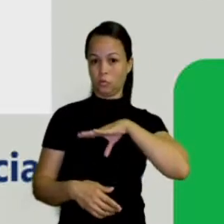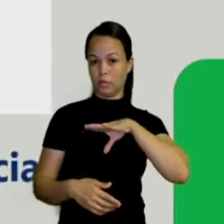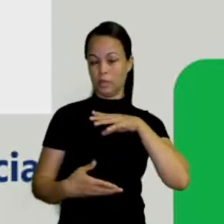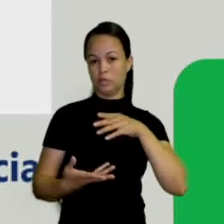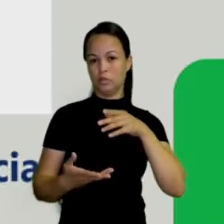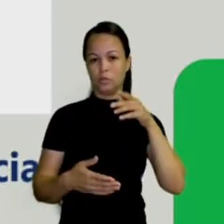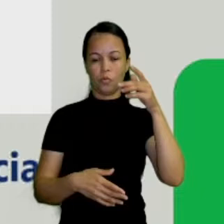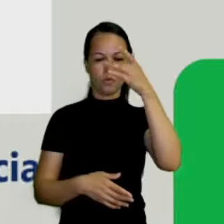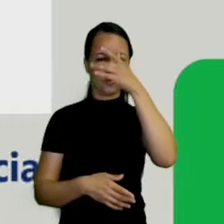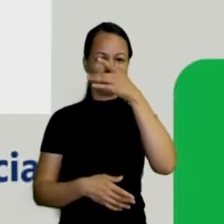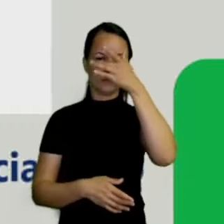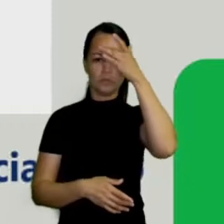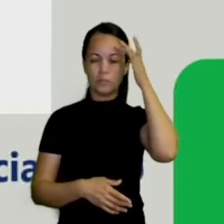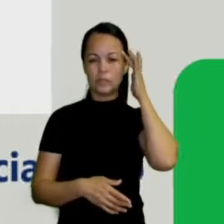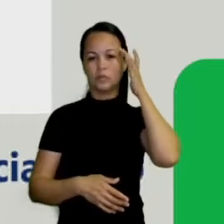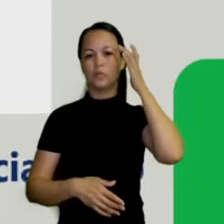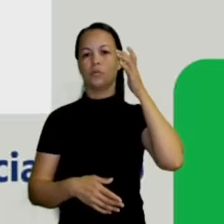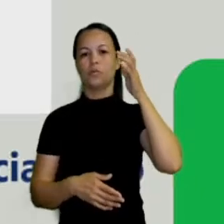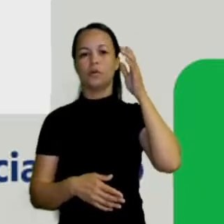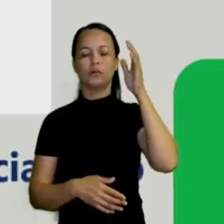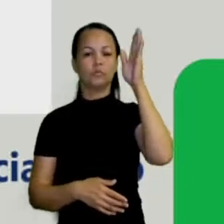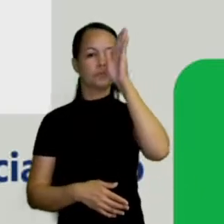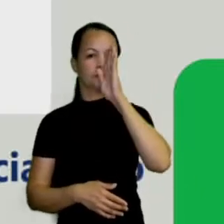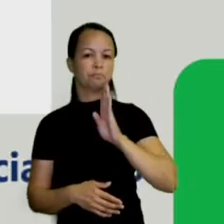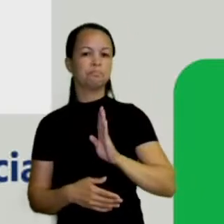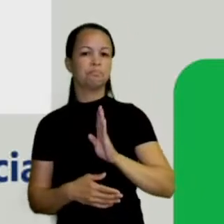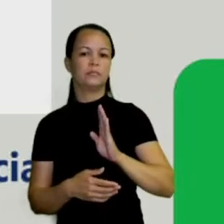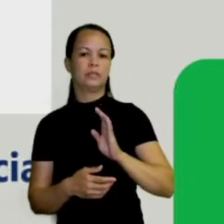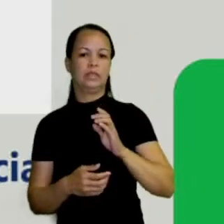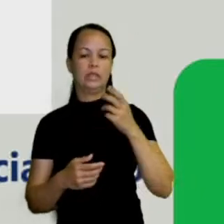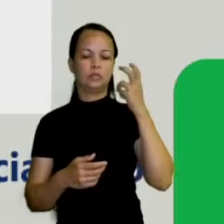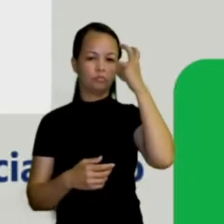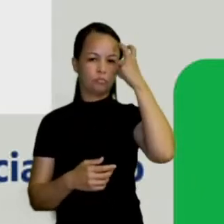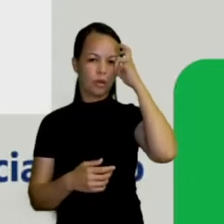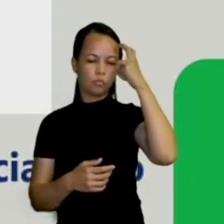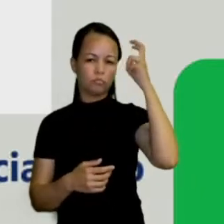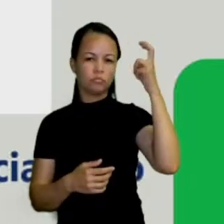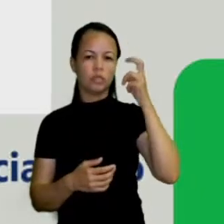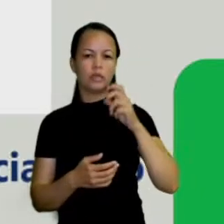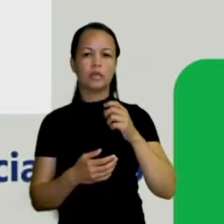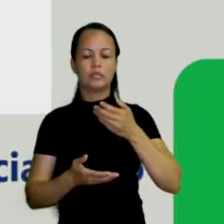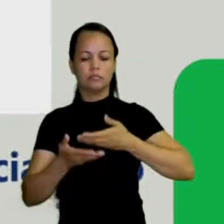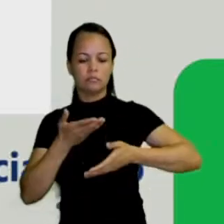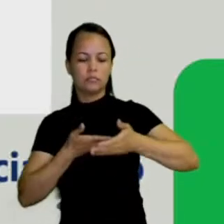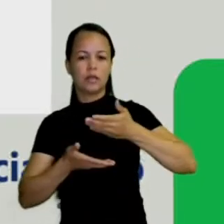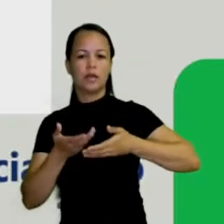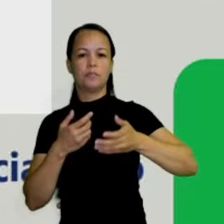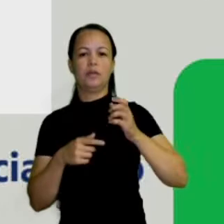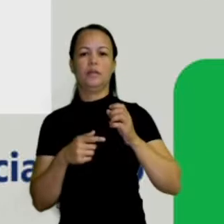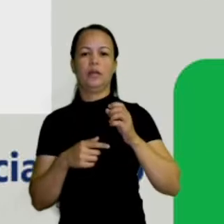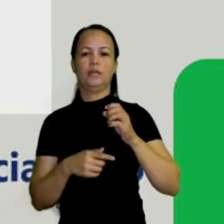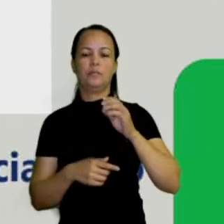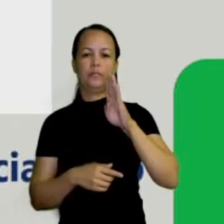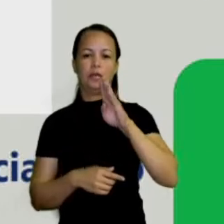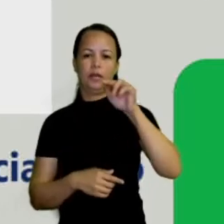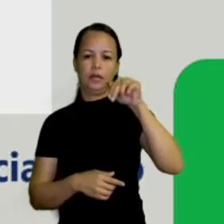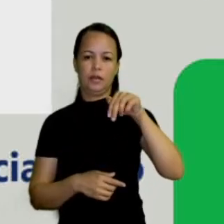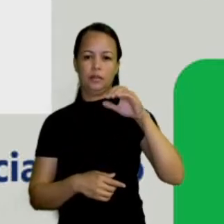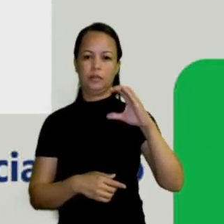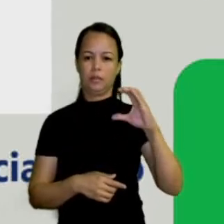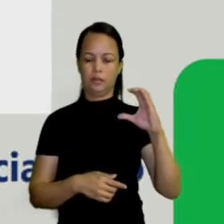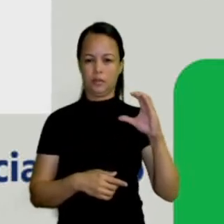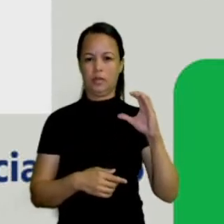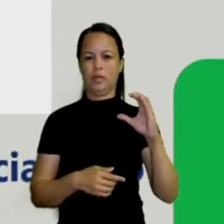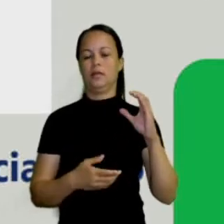povo brasileiro e de sua cultura. E para analisar as habilidades da BNCC, da nossa Base